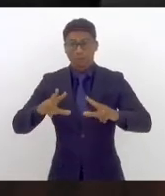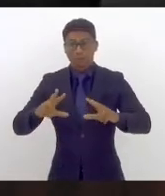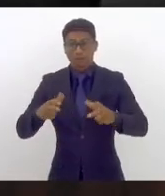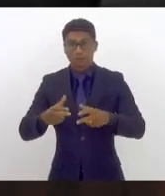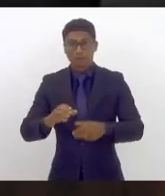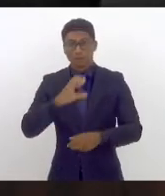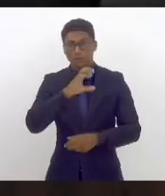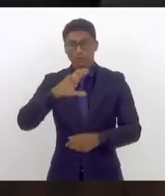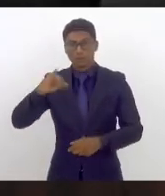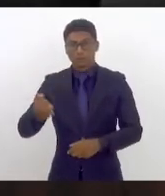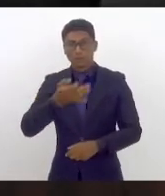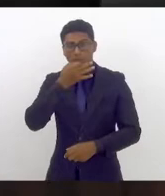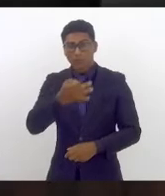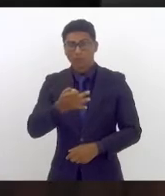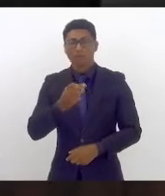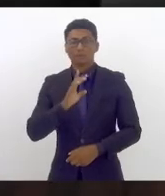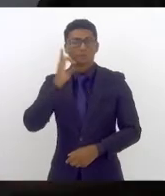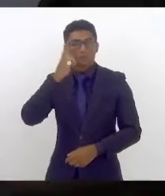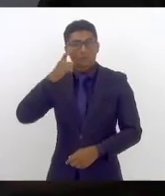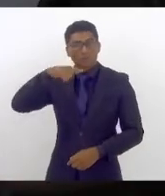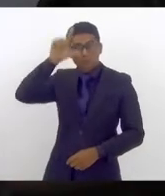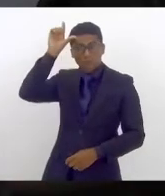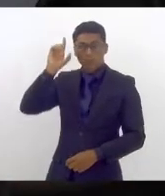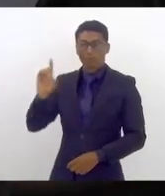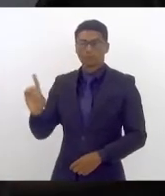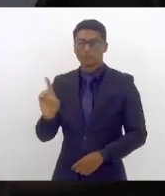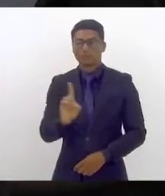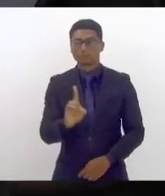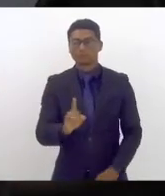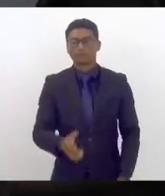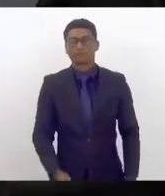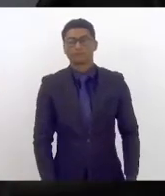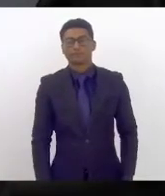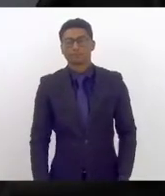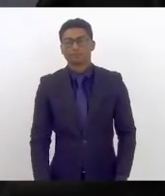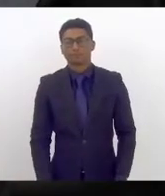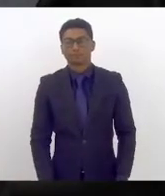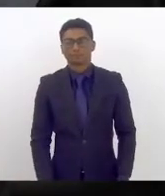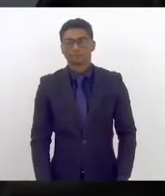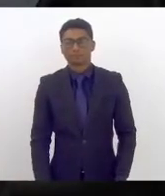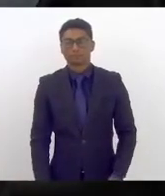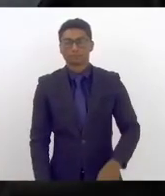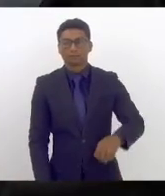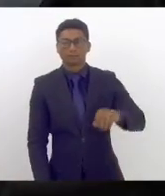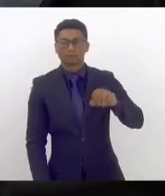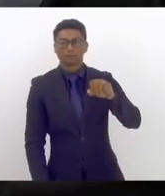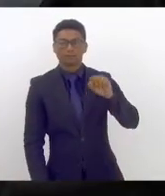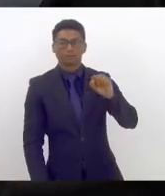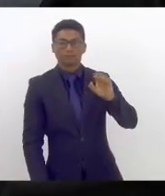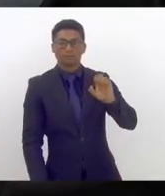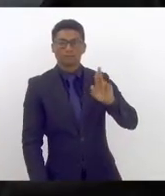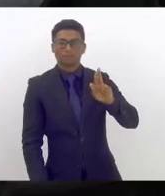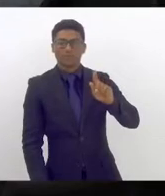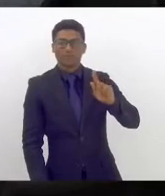de Justiça Deputado Luiz Paulo Sérgio loback aristotelicamente